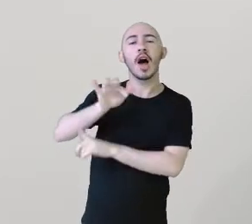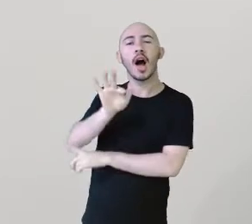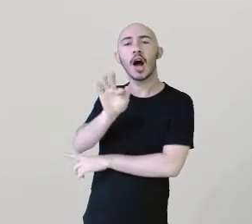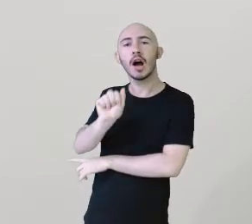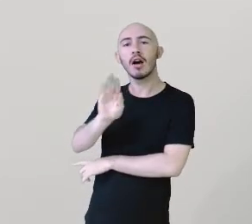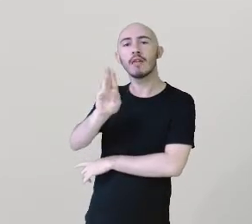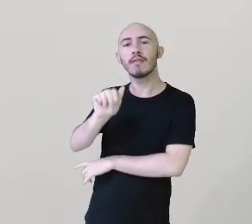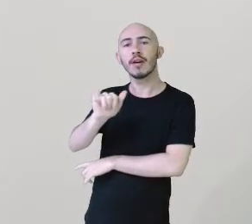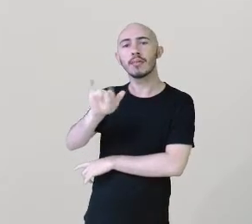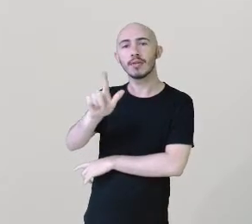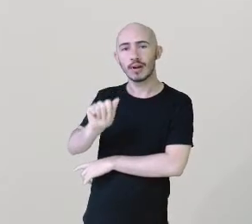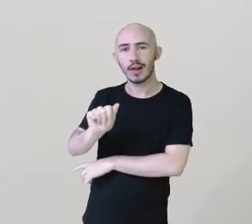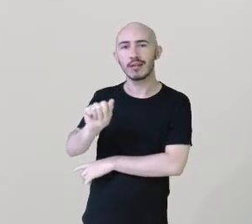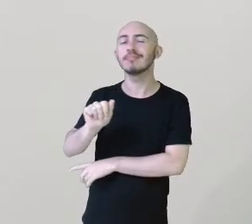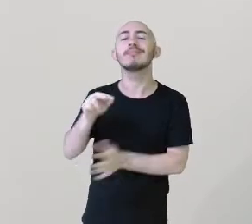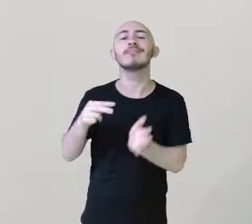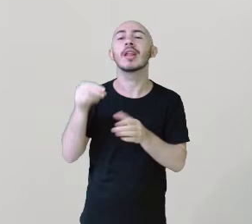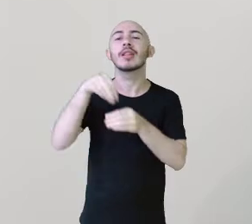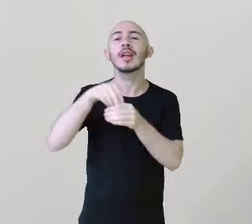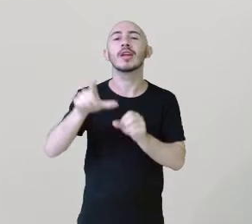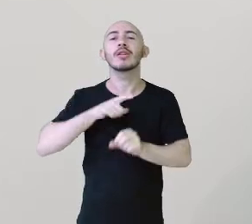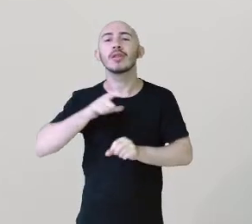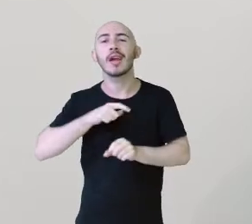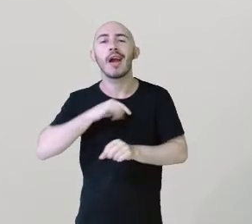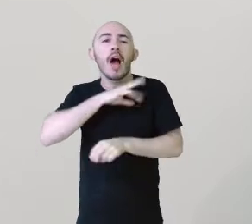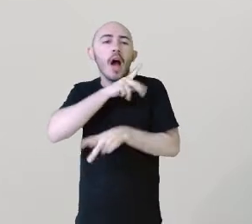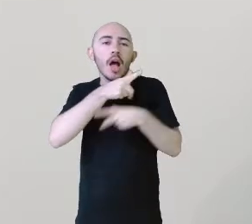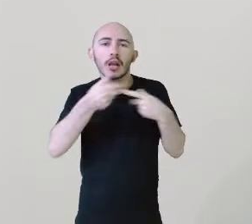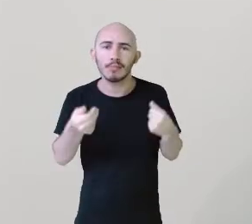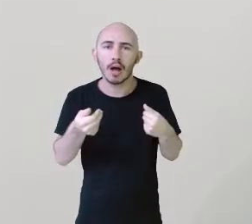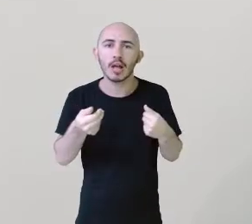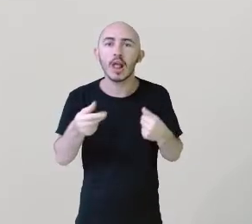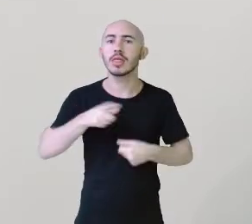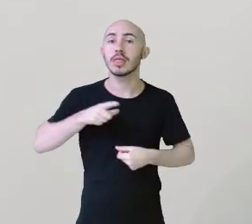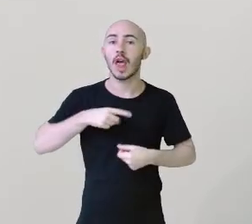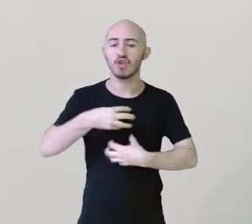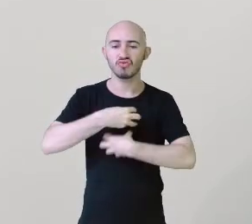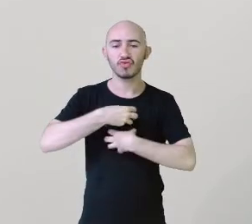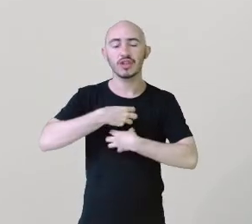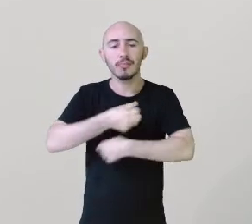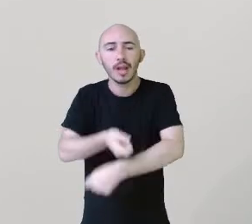os animais têm sentimentos humanos e que eles